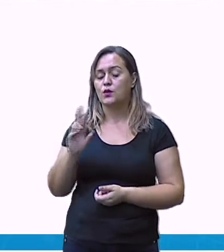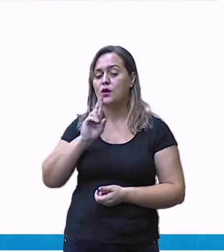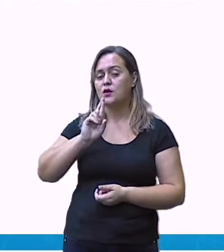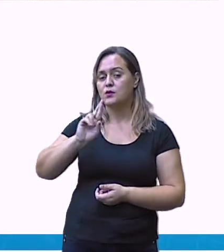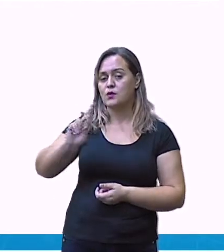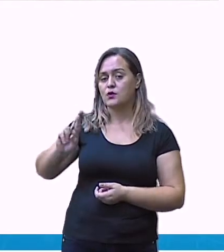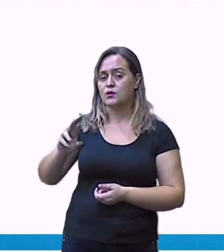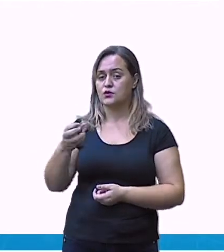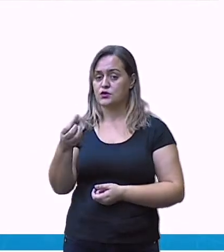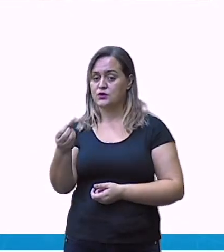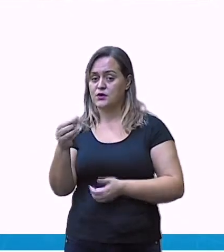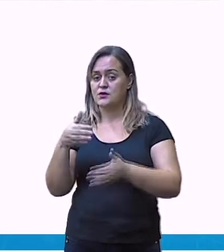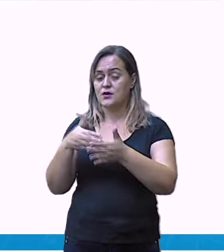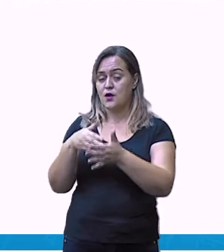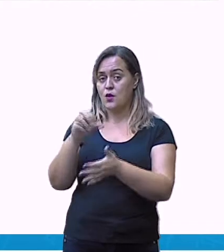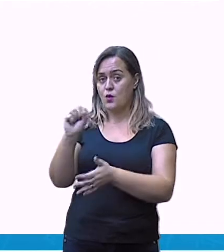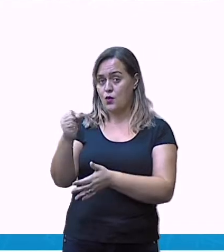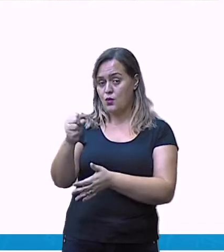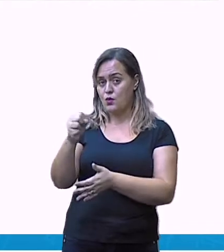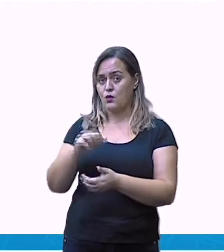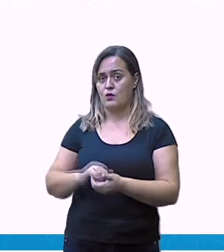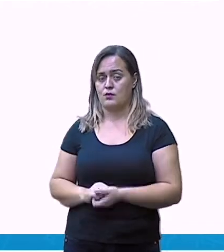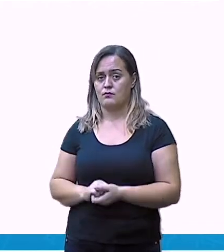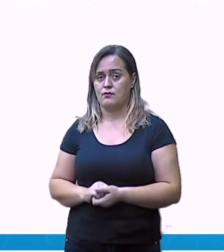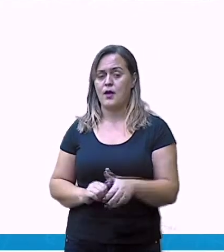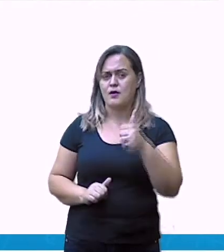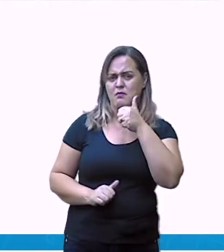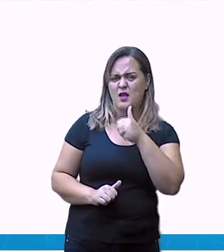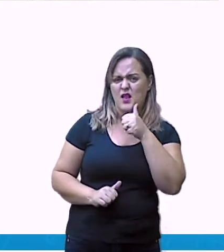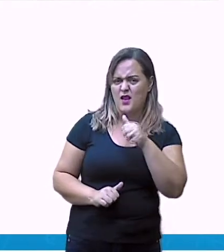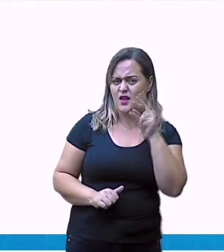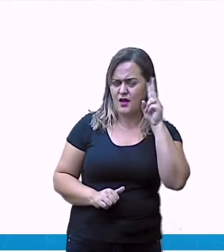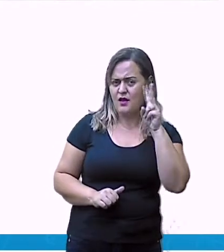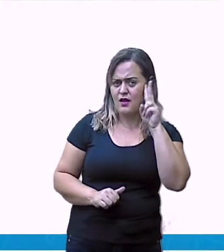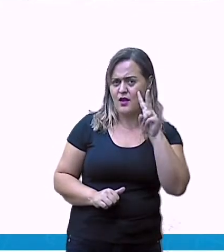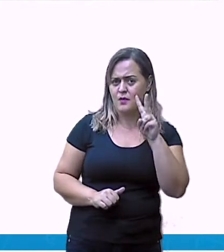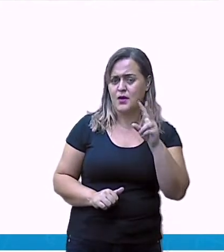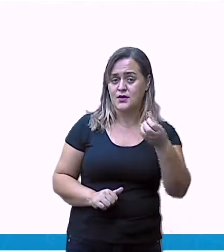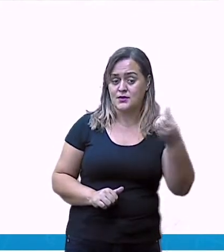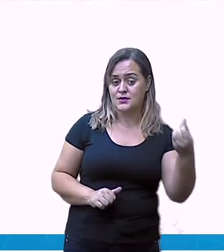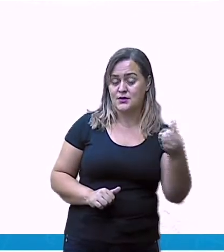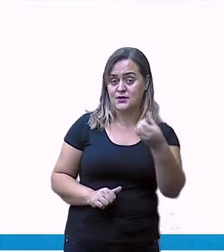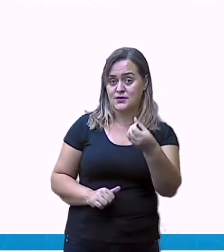aqui, ó, das meninas 66%, dos meninos 60%.